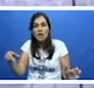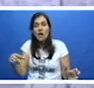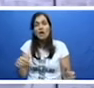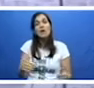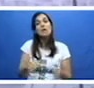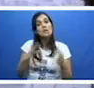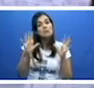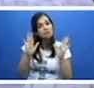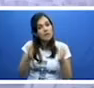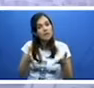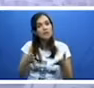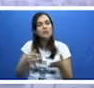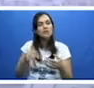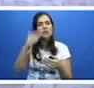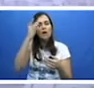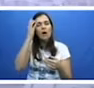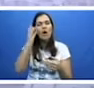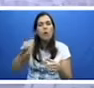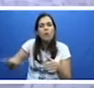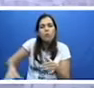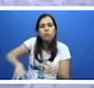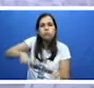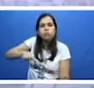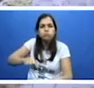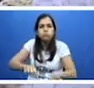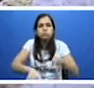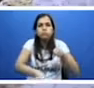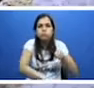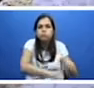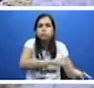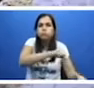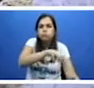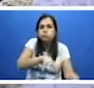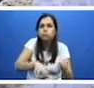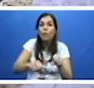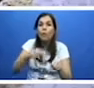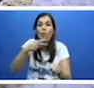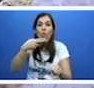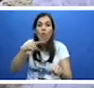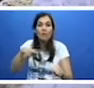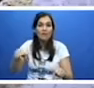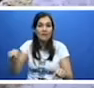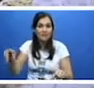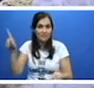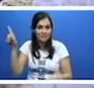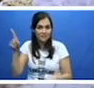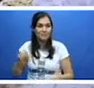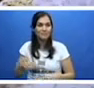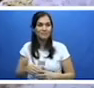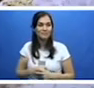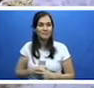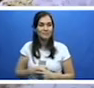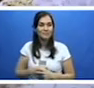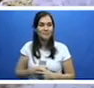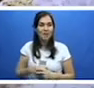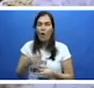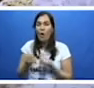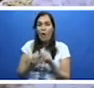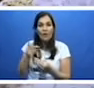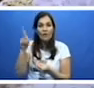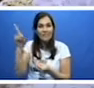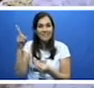assombroso que essa essa planta tem e aqui a o Parque Nacional da sequóia a